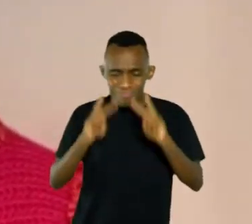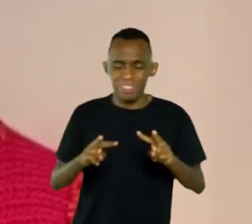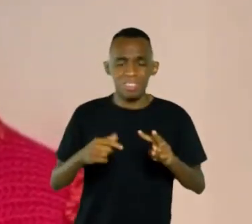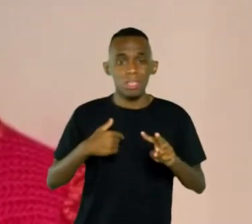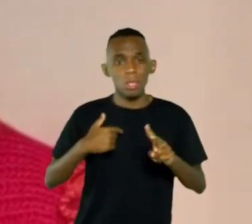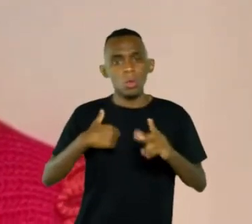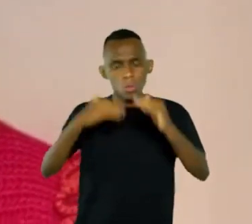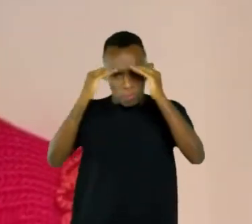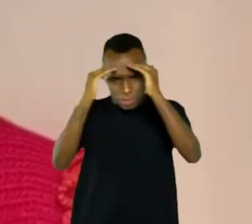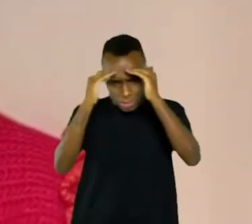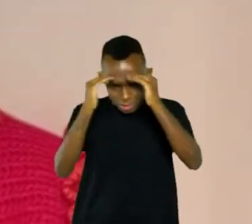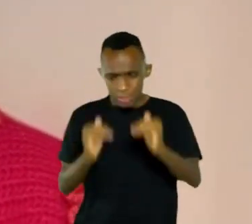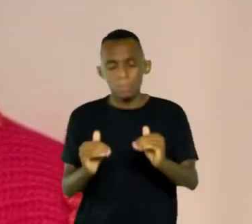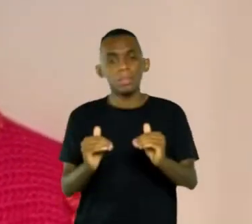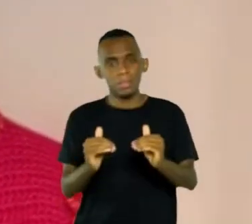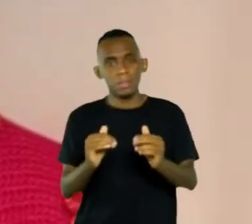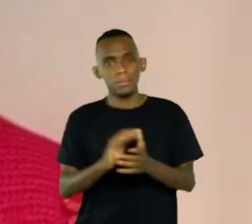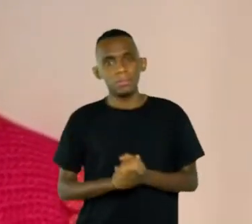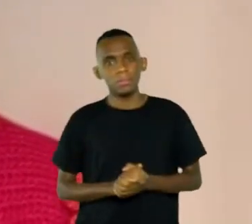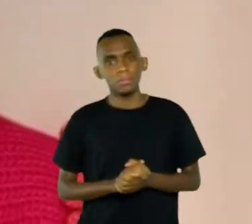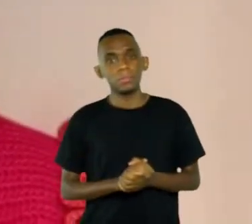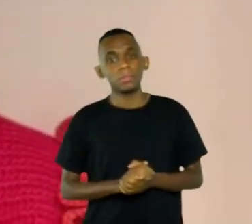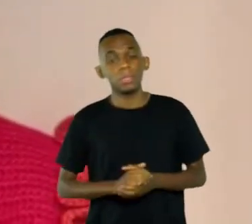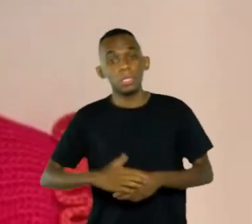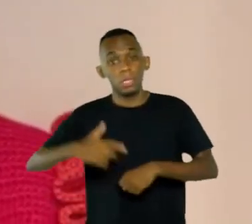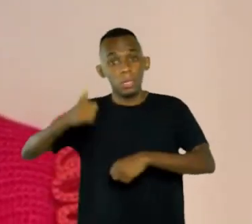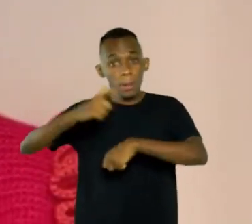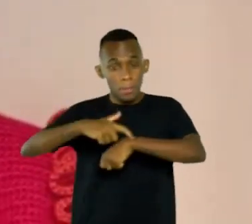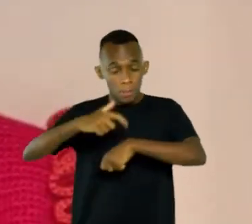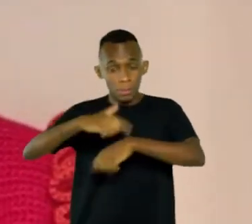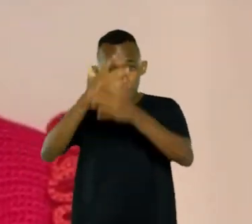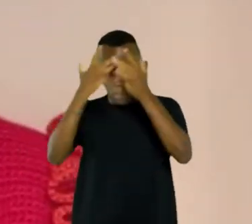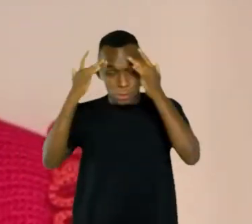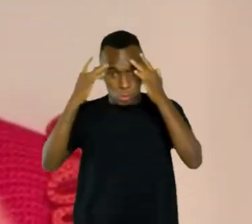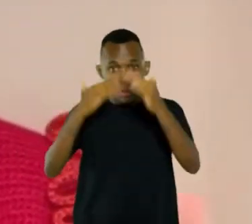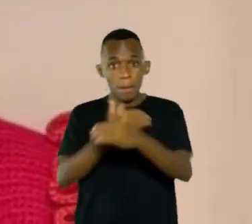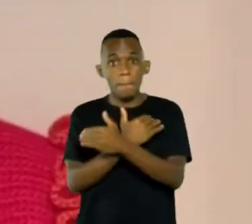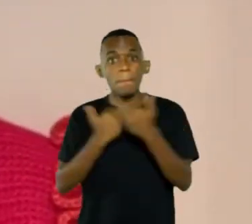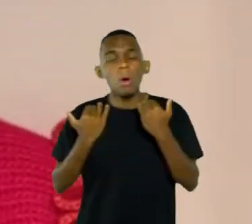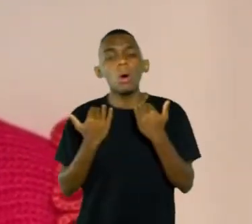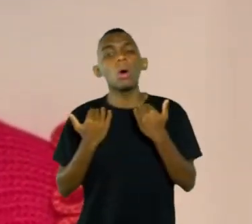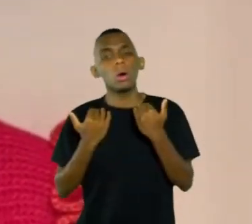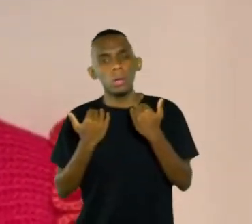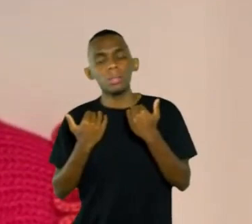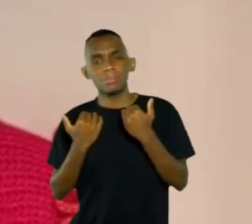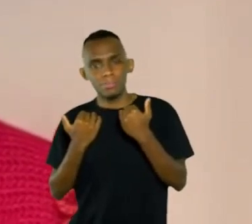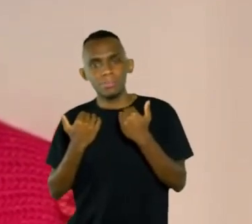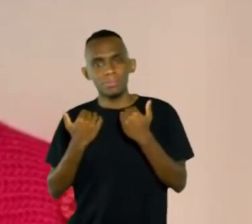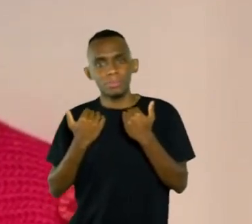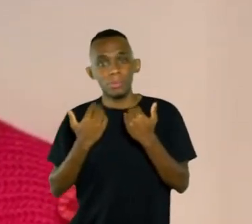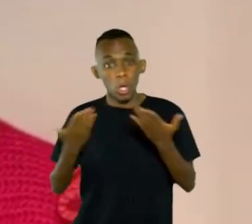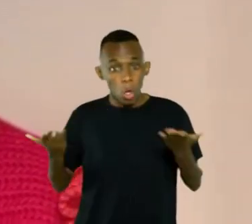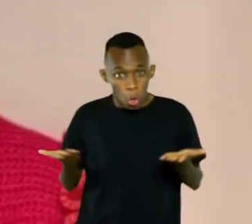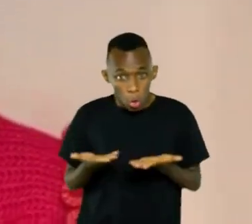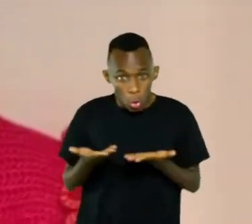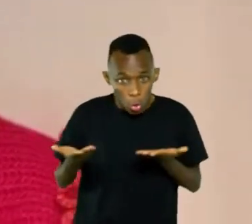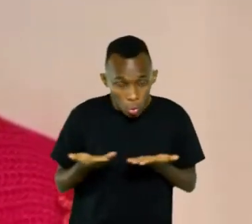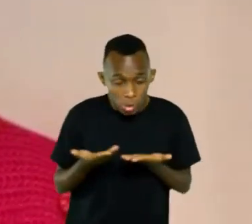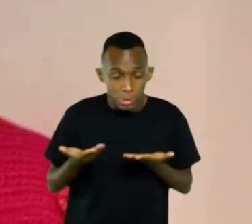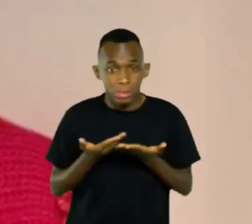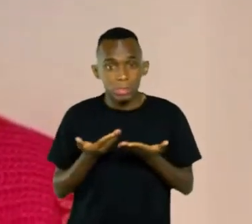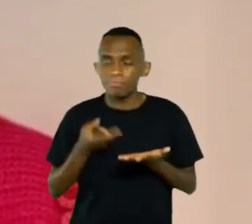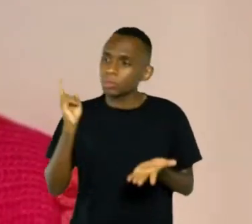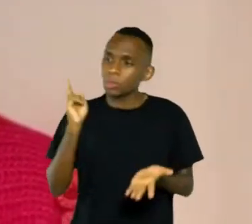de cartas, porque quando uma pessoa morre, as malas diretas, naquela época, né? Hoje em dia não chega, Chegava muito.